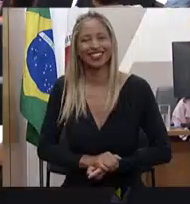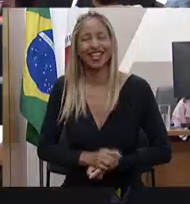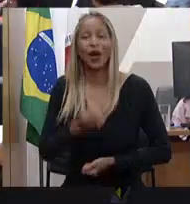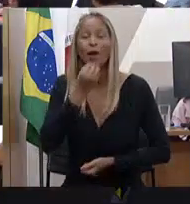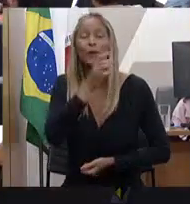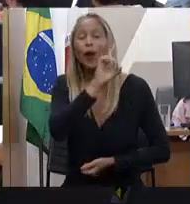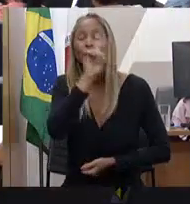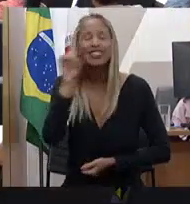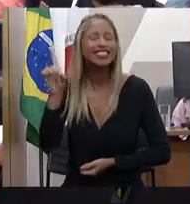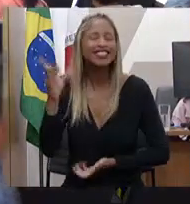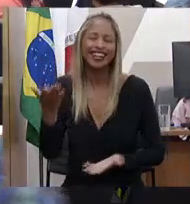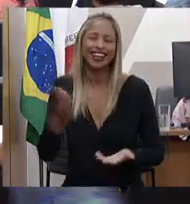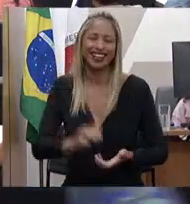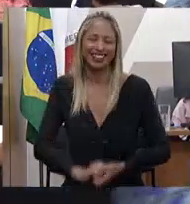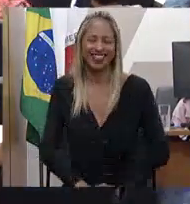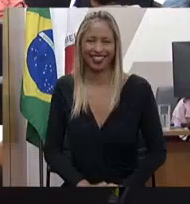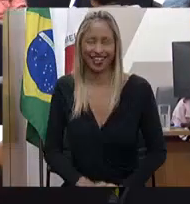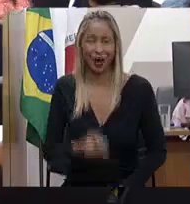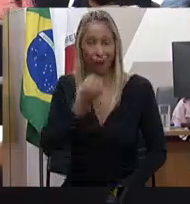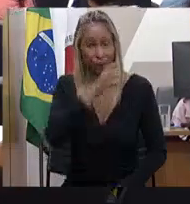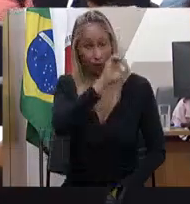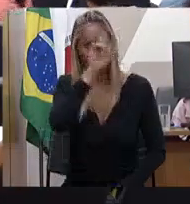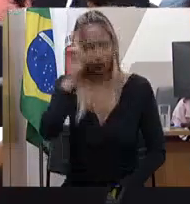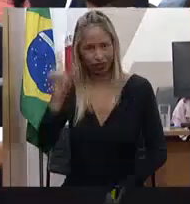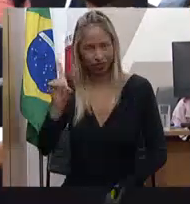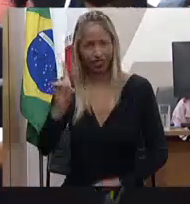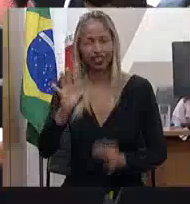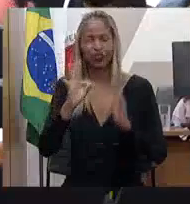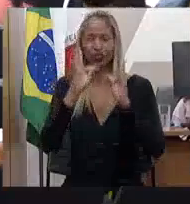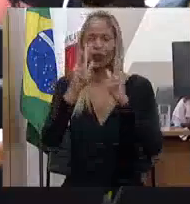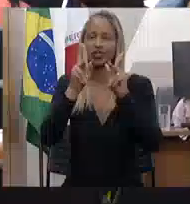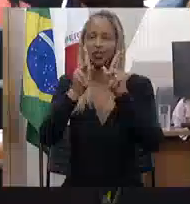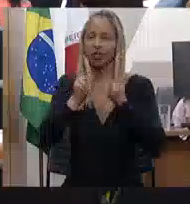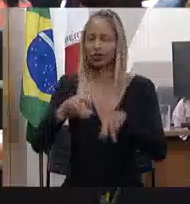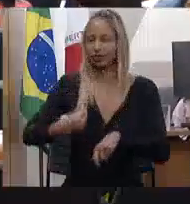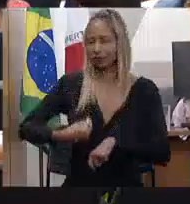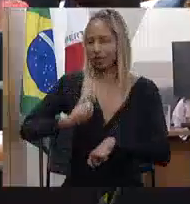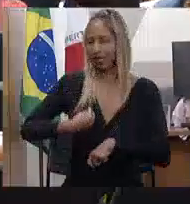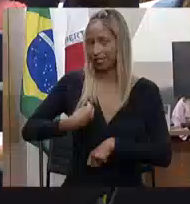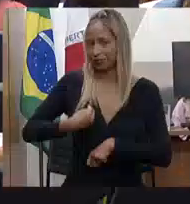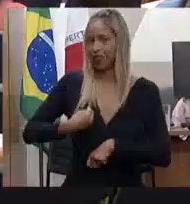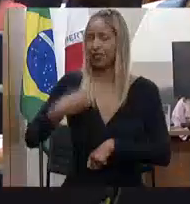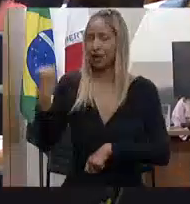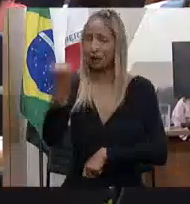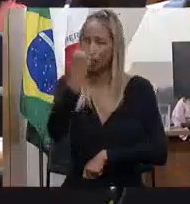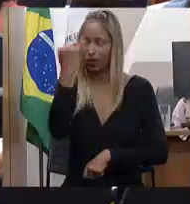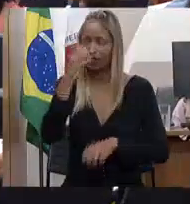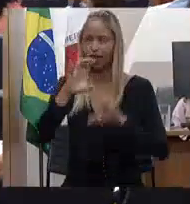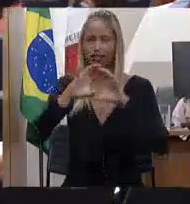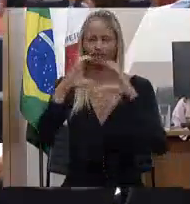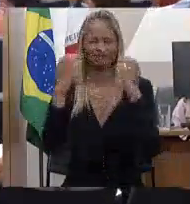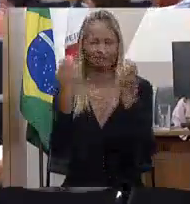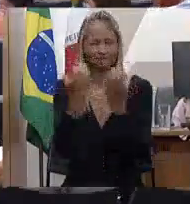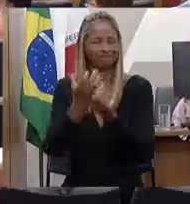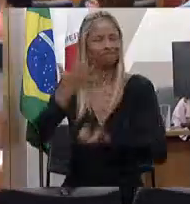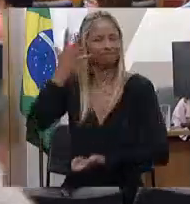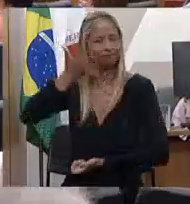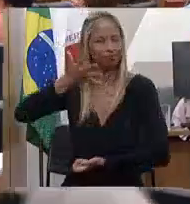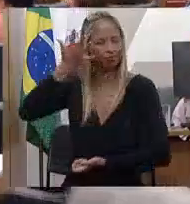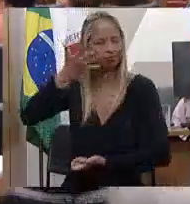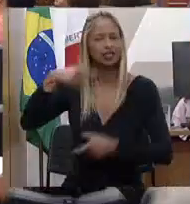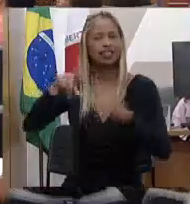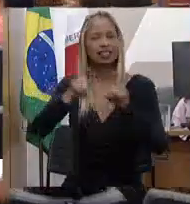Bom dia um bom dia todas as pessoas que participam desse importante debate quero